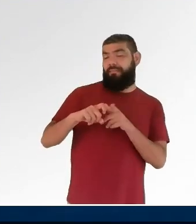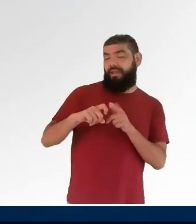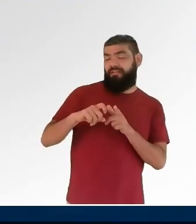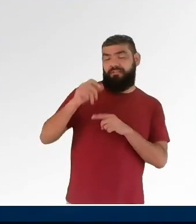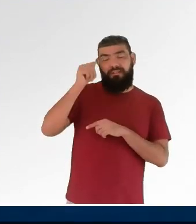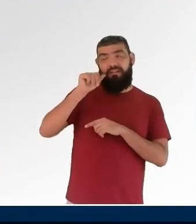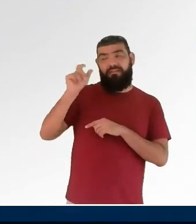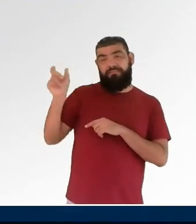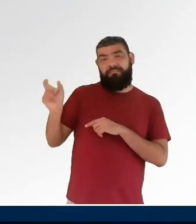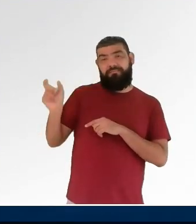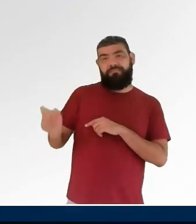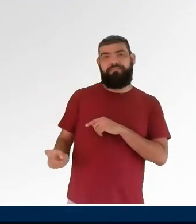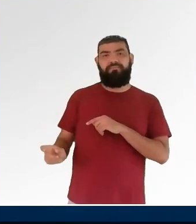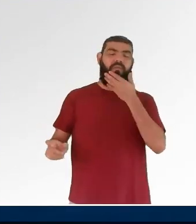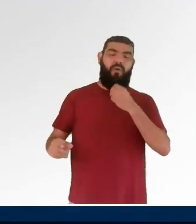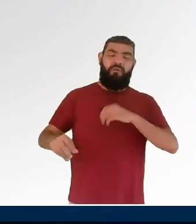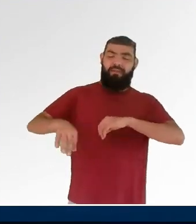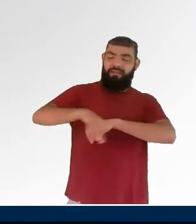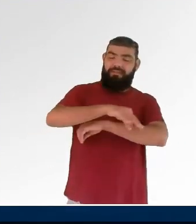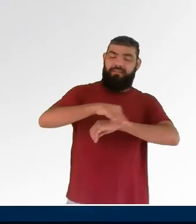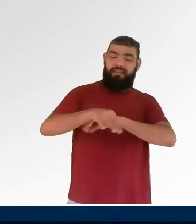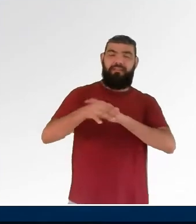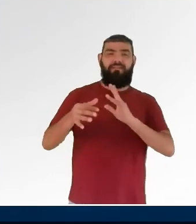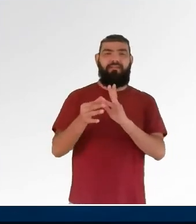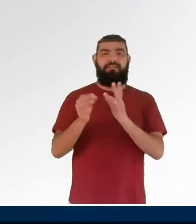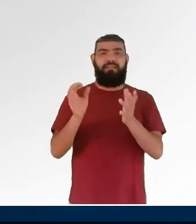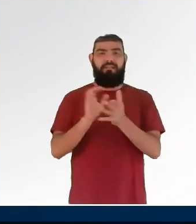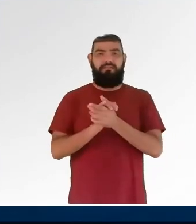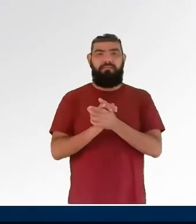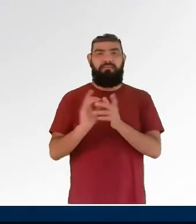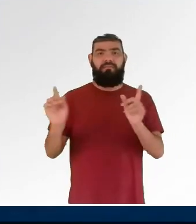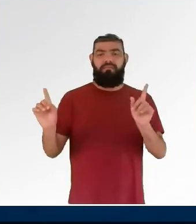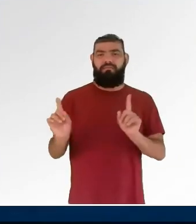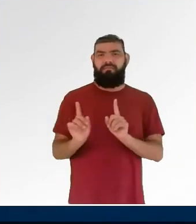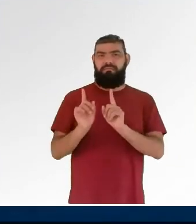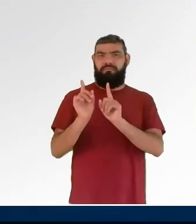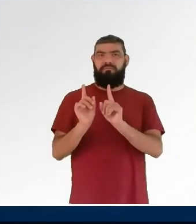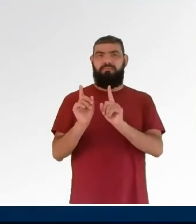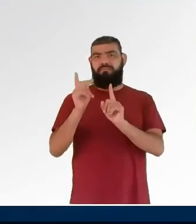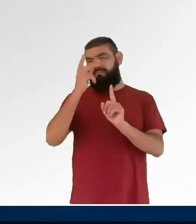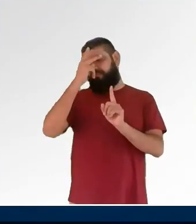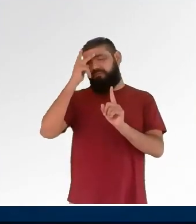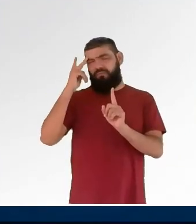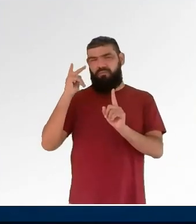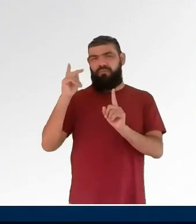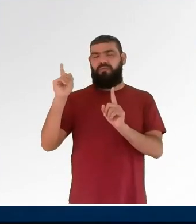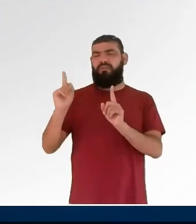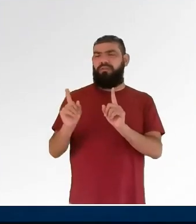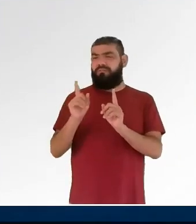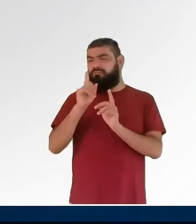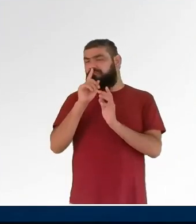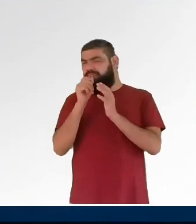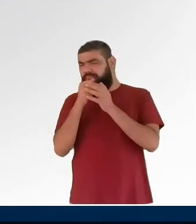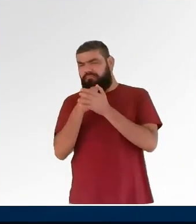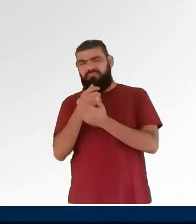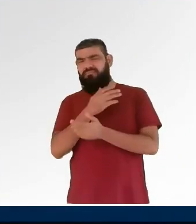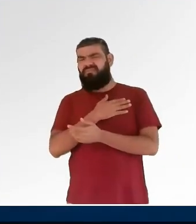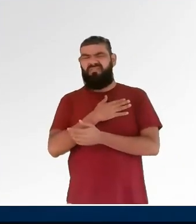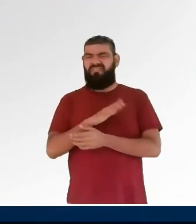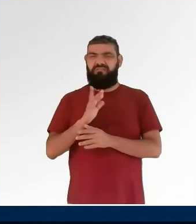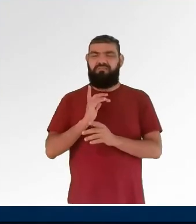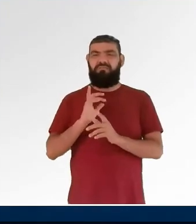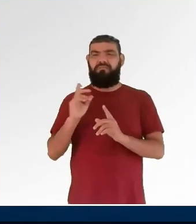e de um arquiteto, o Alex Wyler. Eles dois são pessoas muito reservadas, que não costumam se